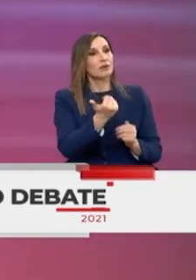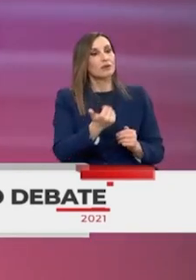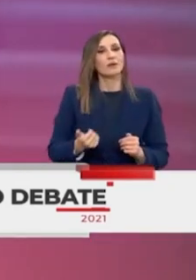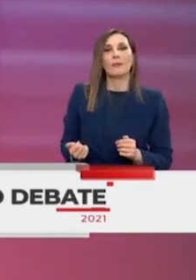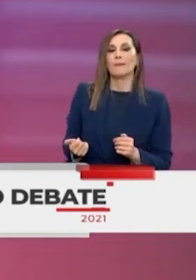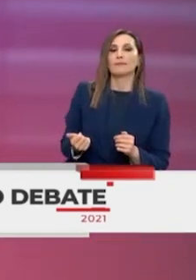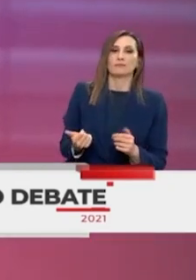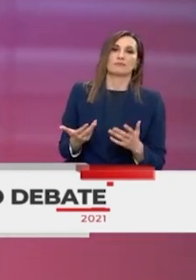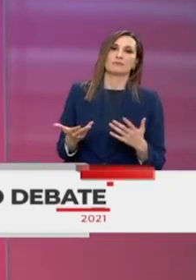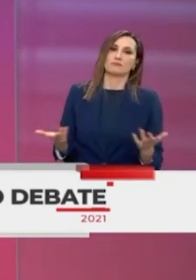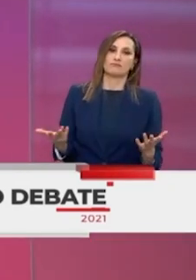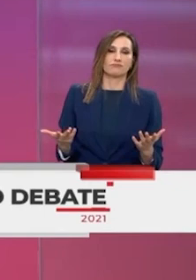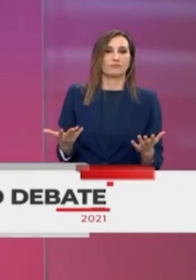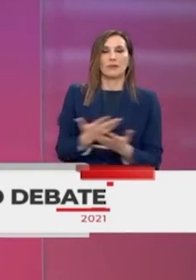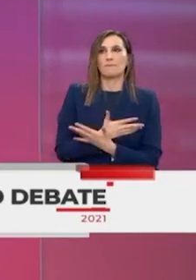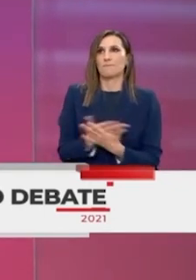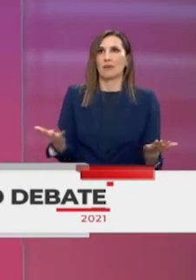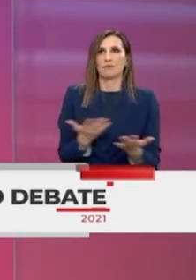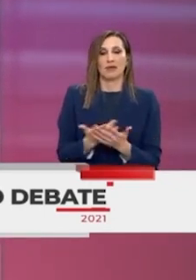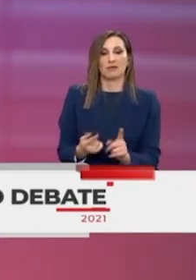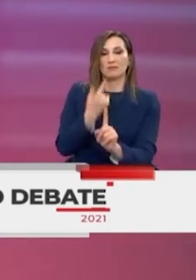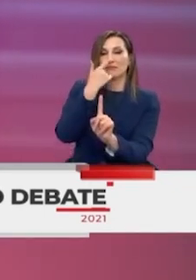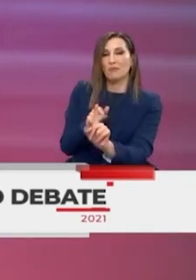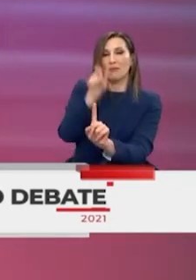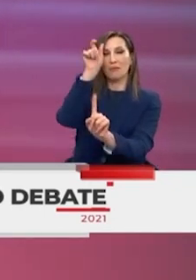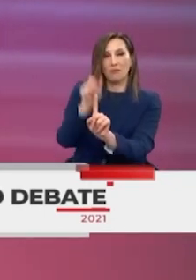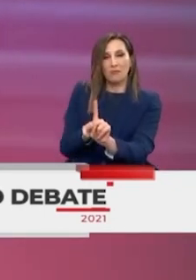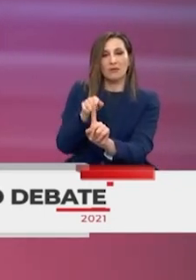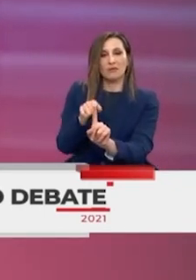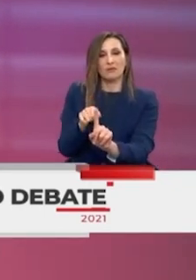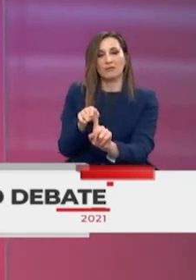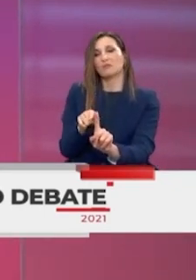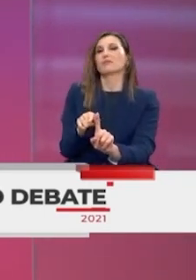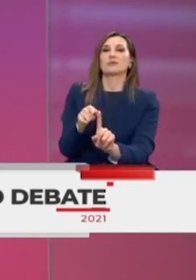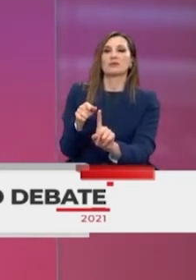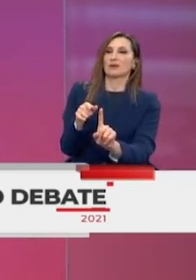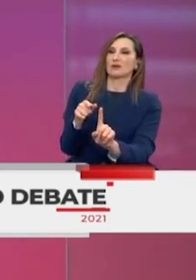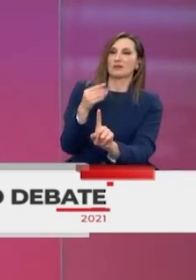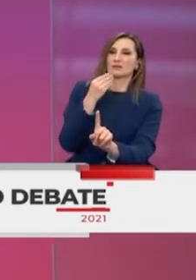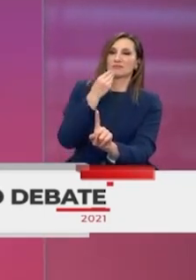é insuportável que uma pessoa que não tem a mais pequena autoridade,